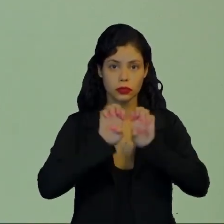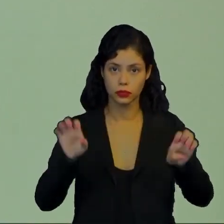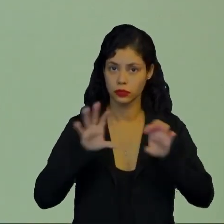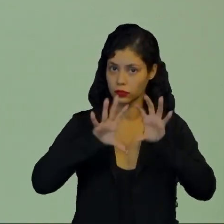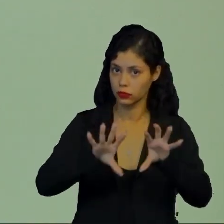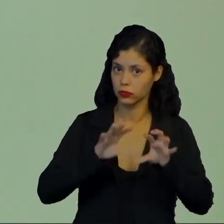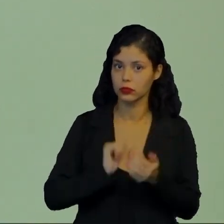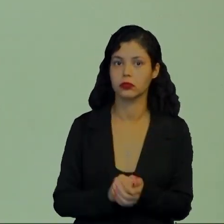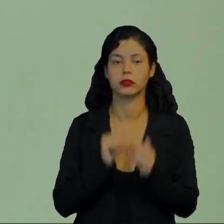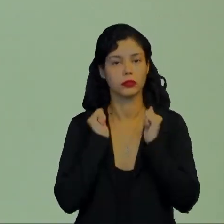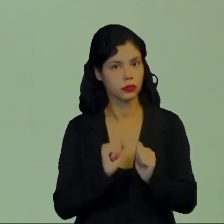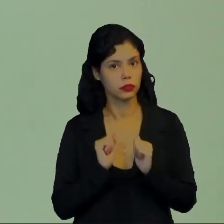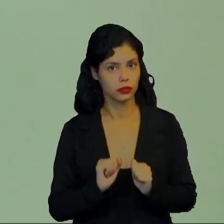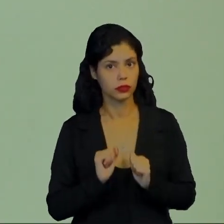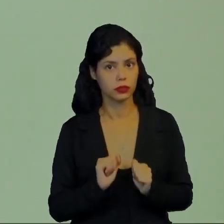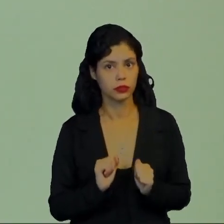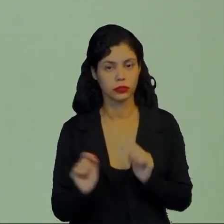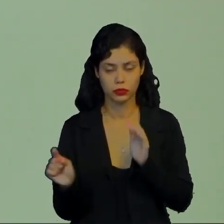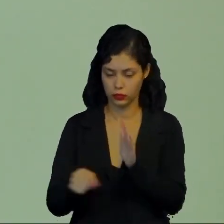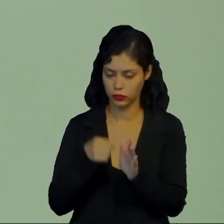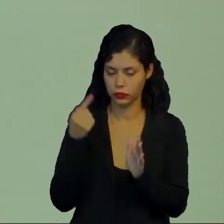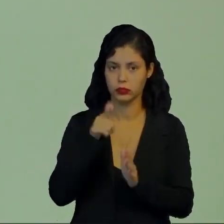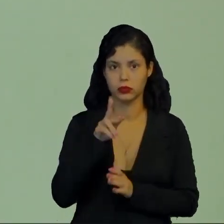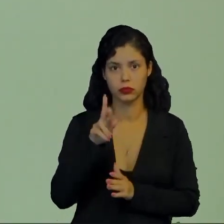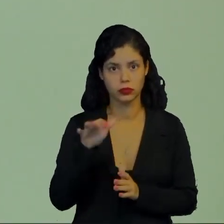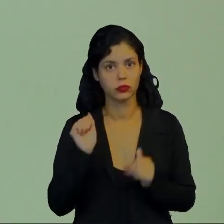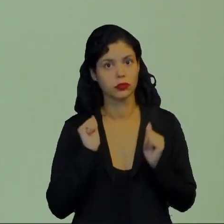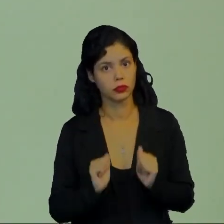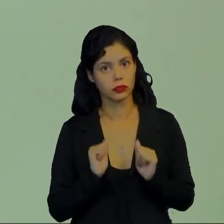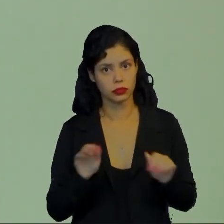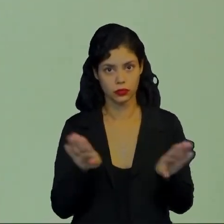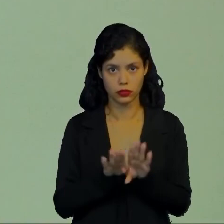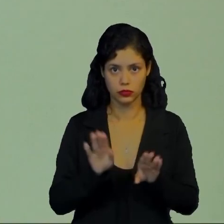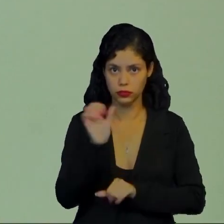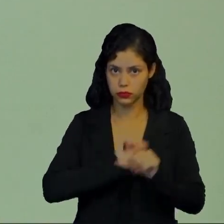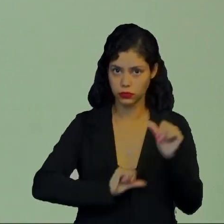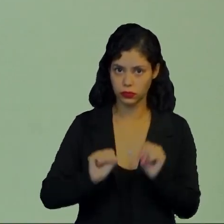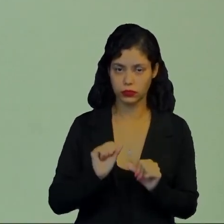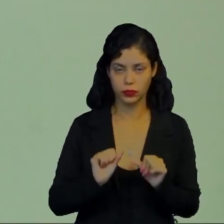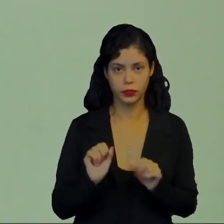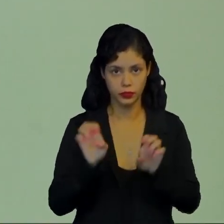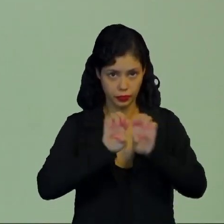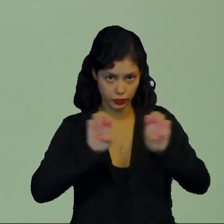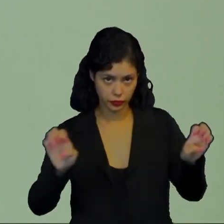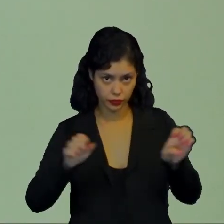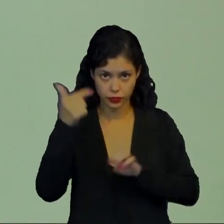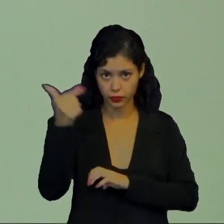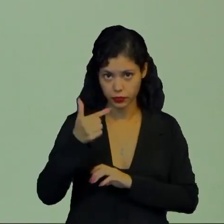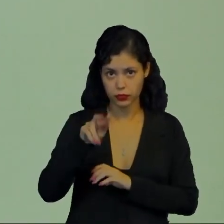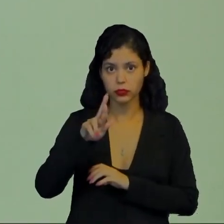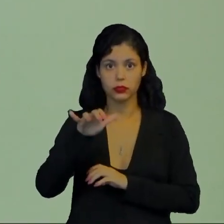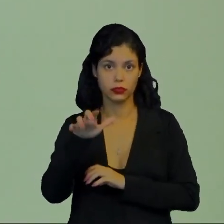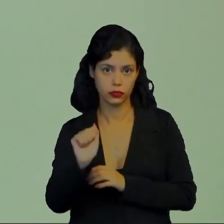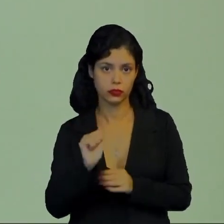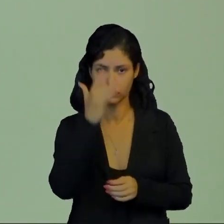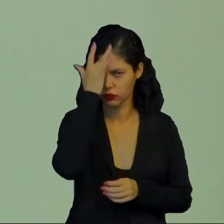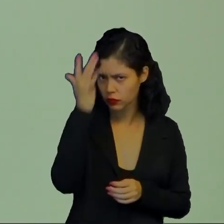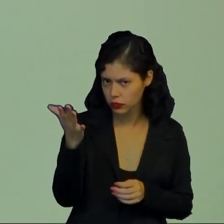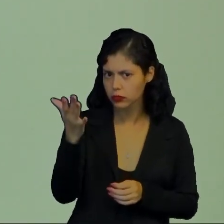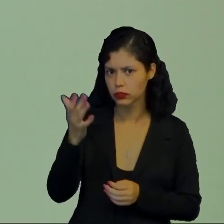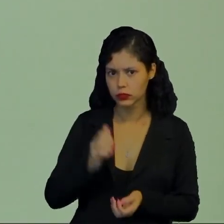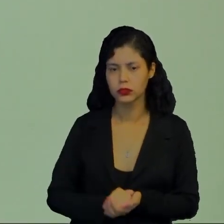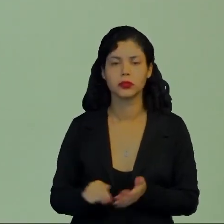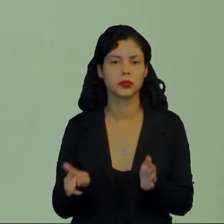equações é assim, ela pode ser de primeiro grau, mas também ela pode ser transformada numa equação de segundo grau